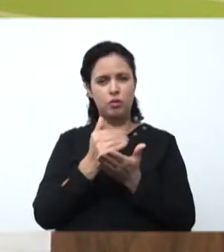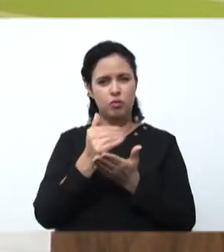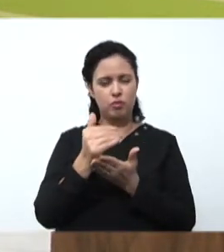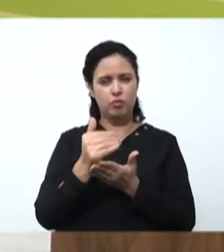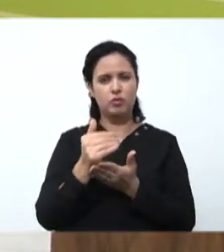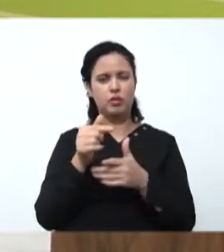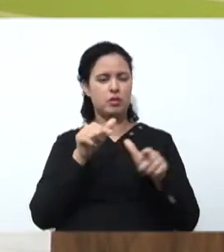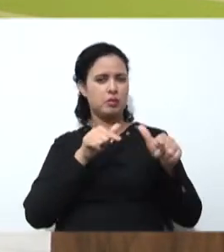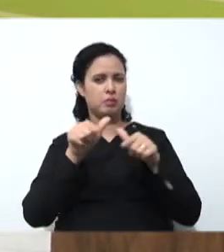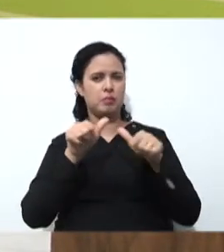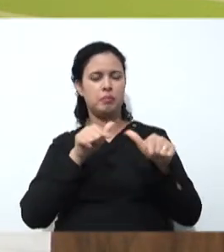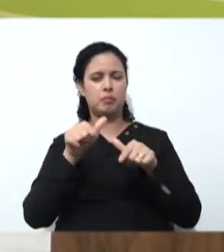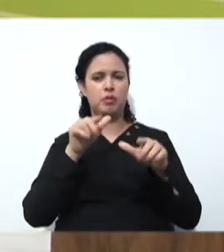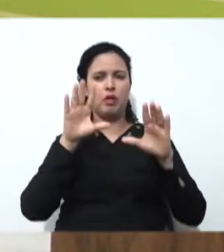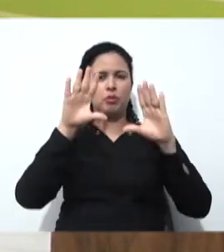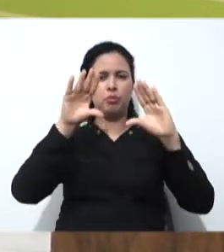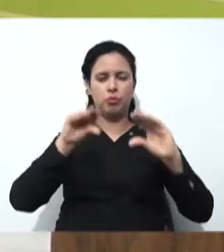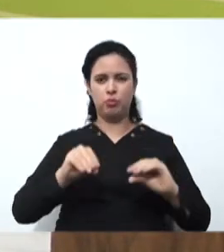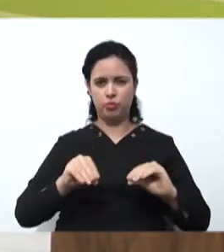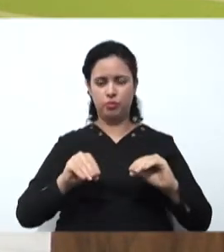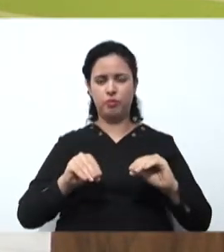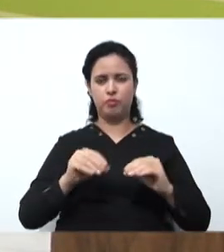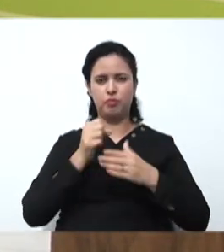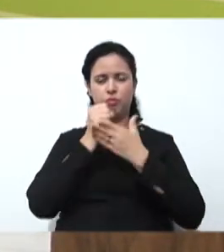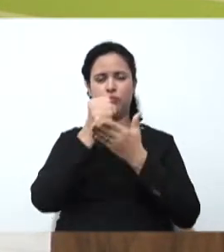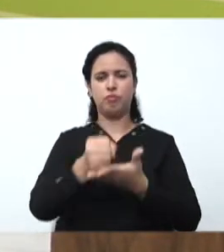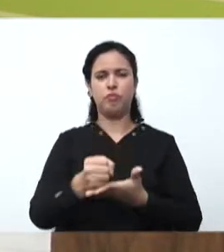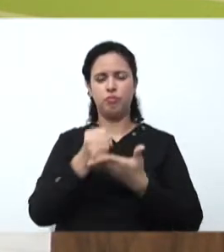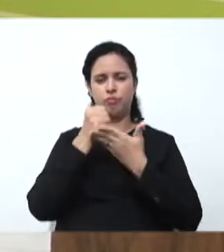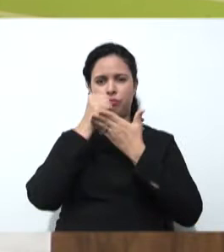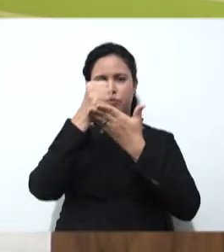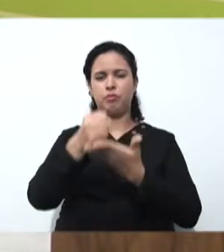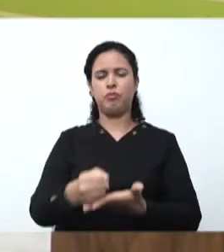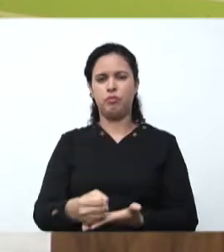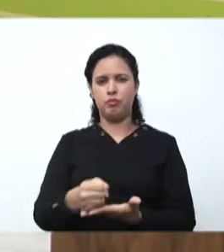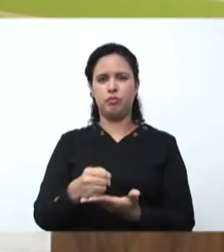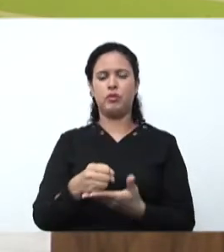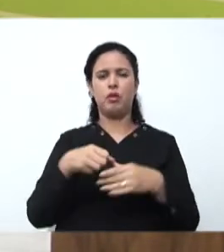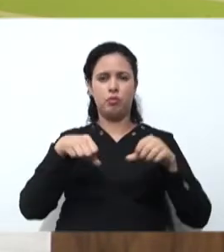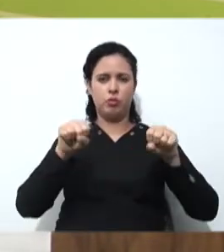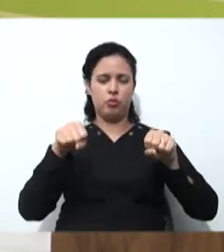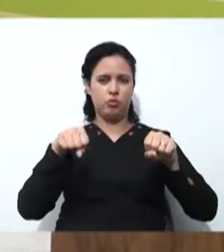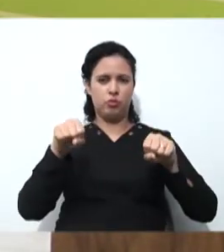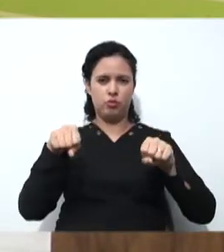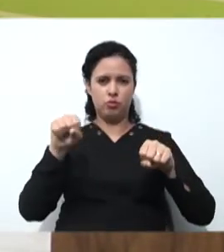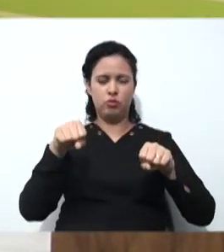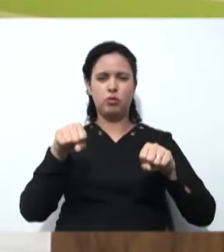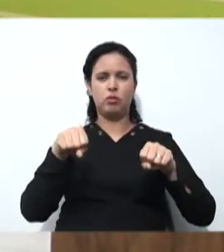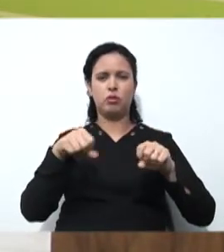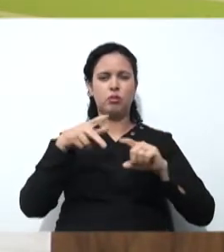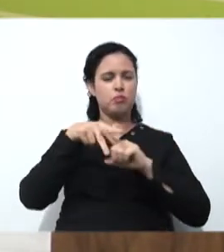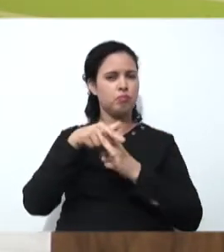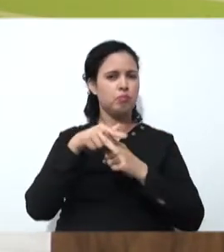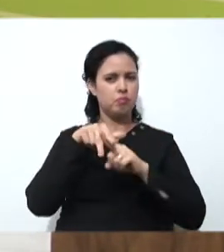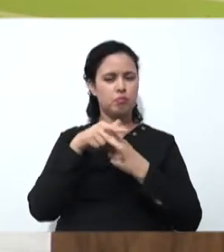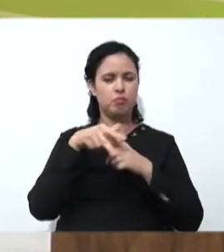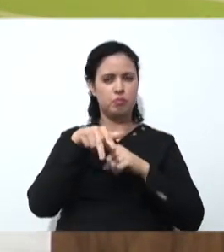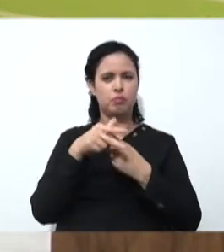da noite. E aí ele começou a prestar assistência em motocicletas, né? Consertando